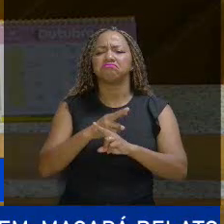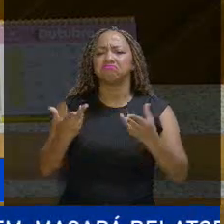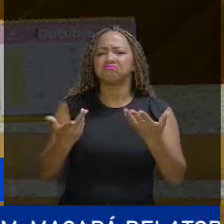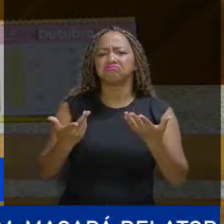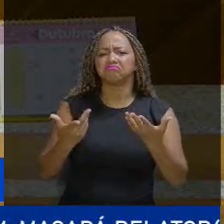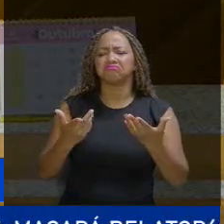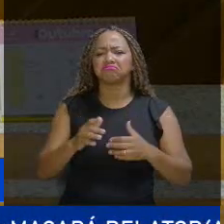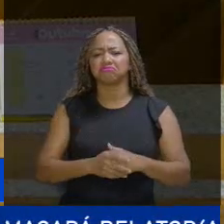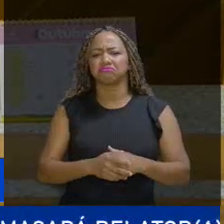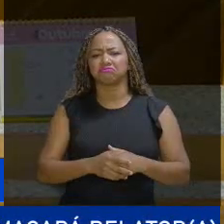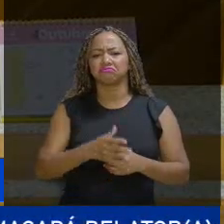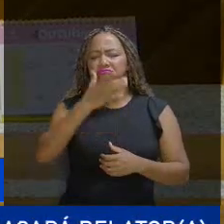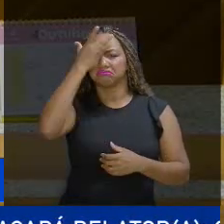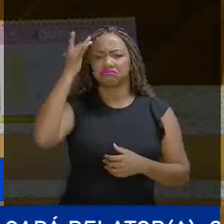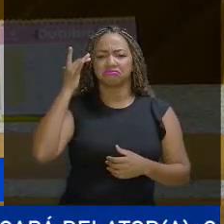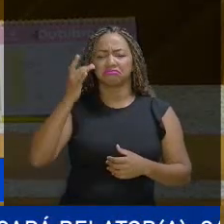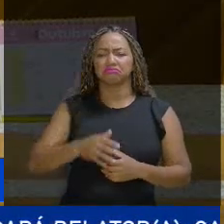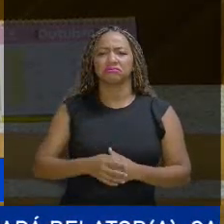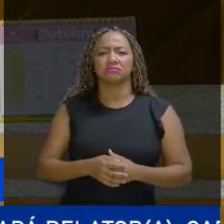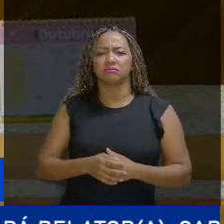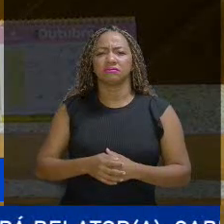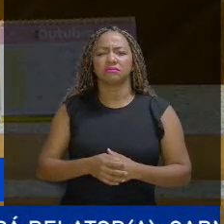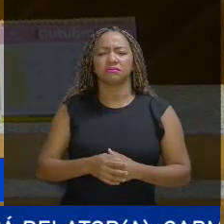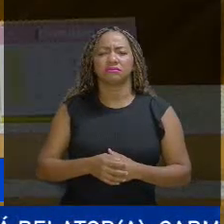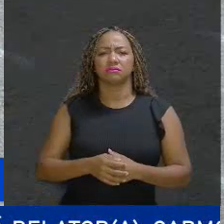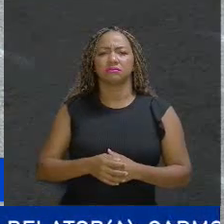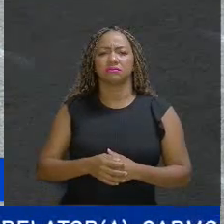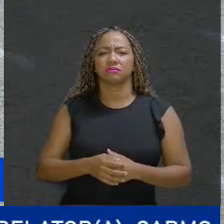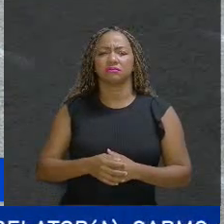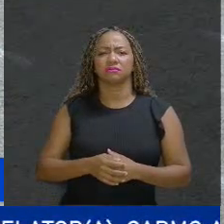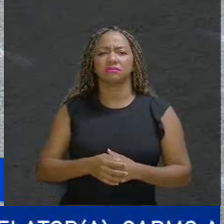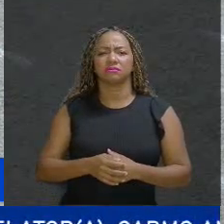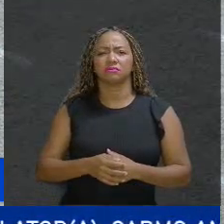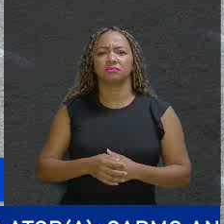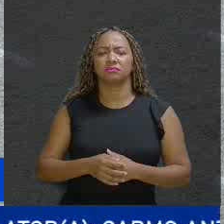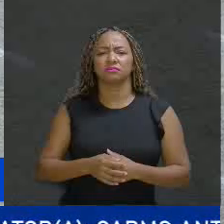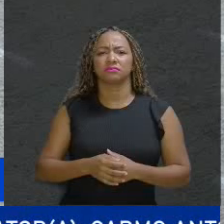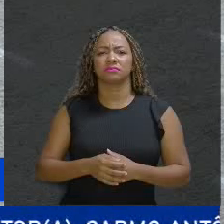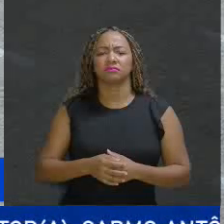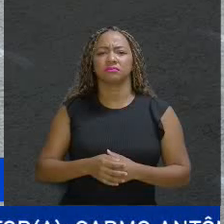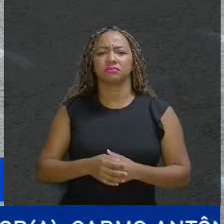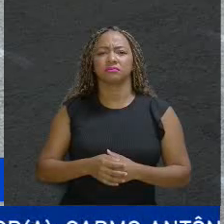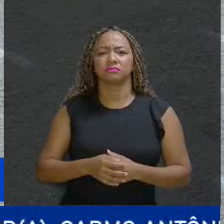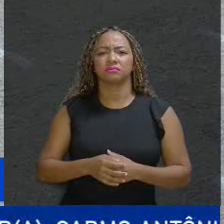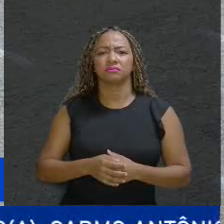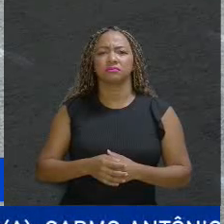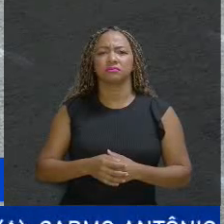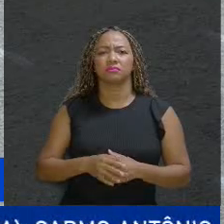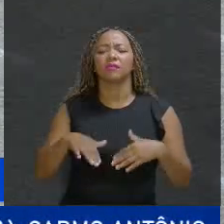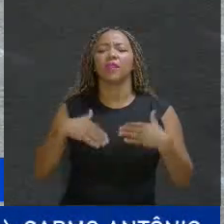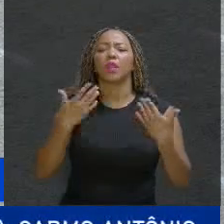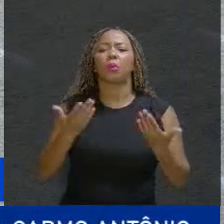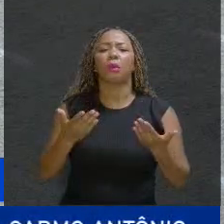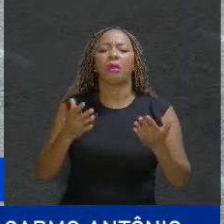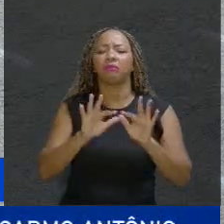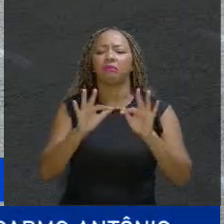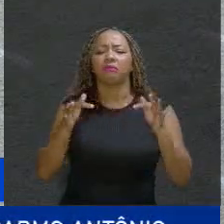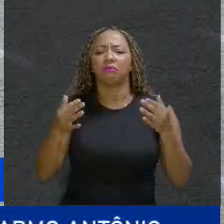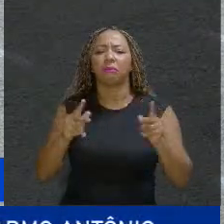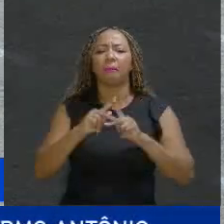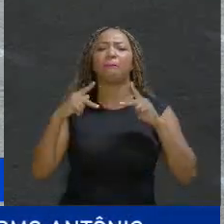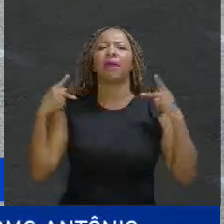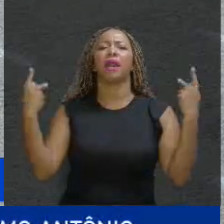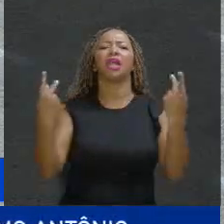dessa pessoa que ele está dizendo. Porque eu não detectei inicialmente. Sim, qual é o parentesco, qual é a